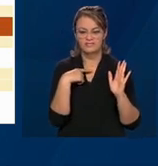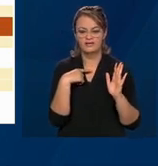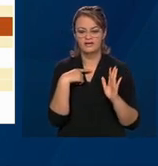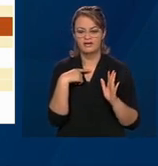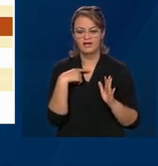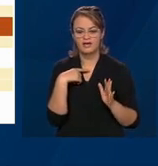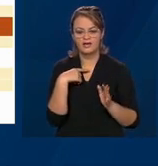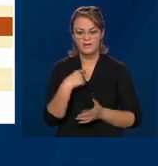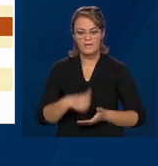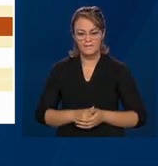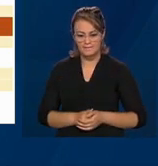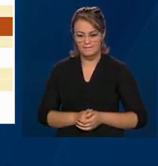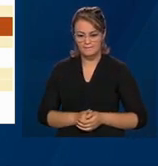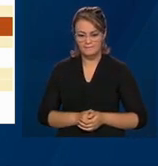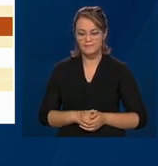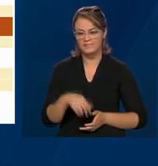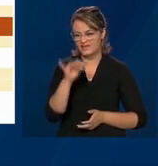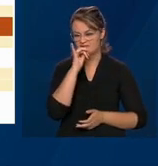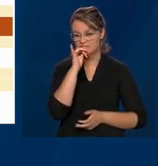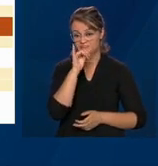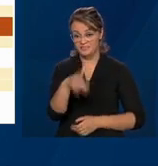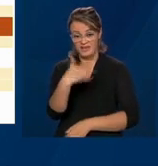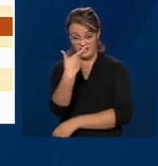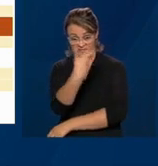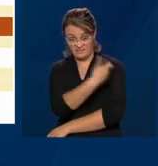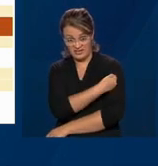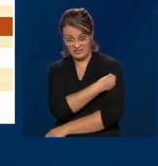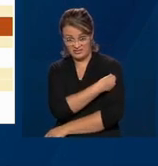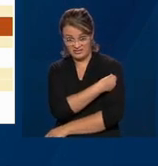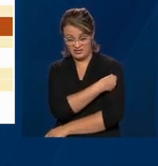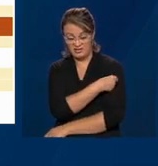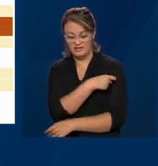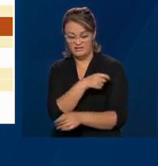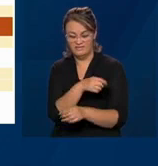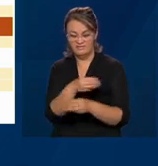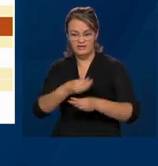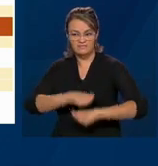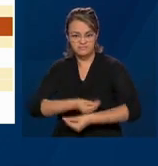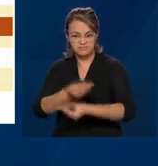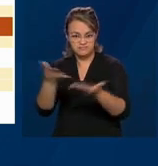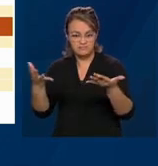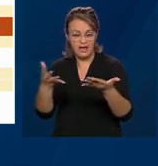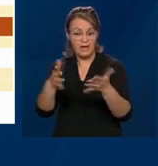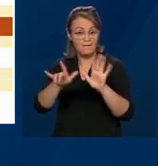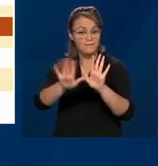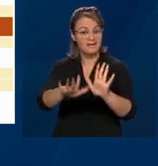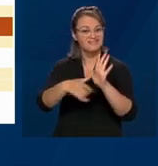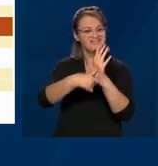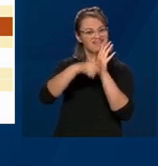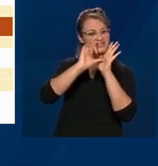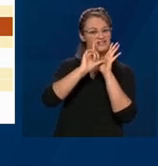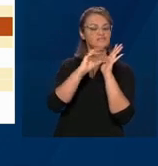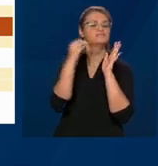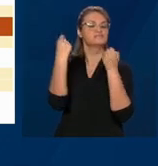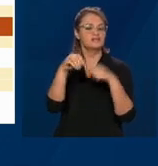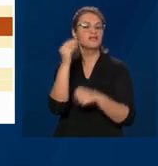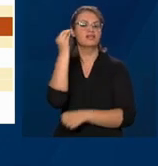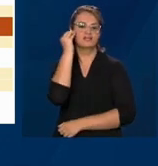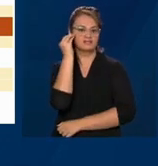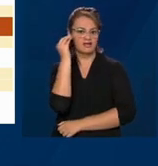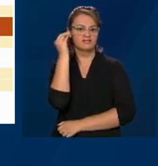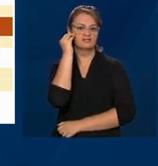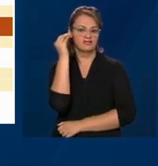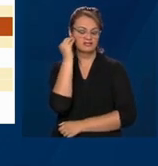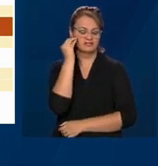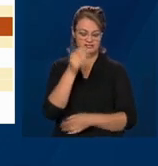uma vacina vai ser liberada para uso, ela precisa passar por uma série de testes, tanto da sua substância